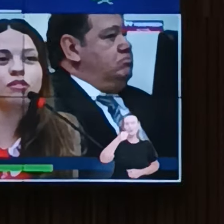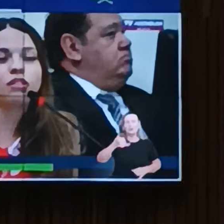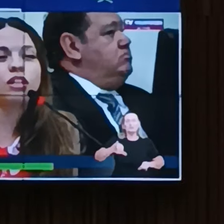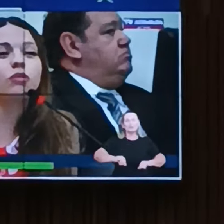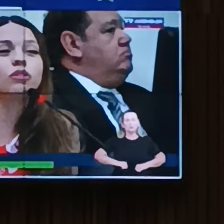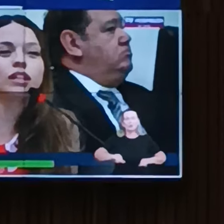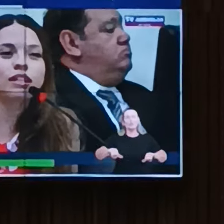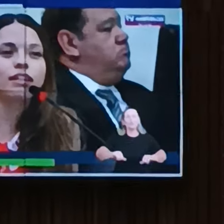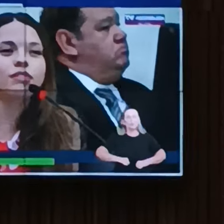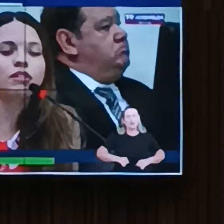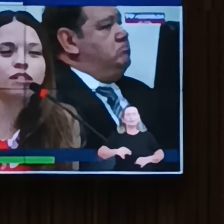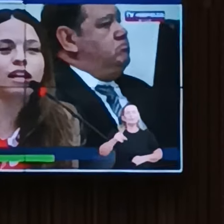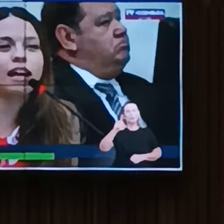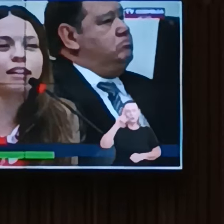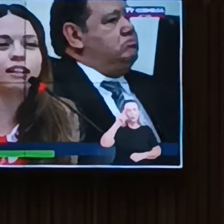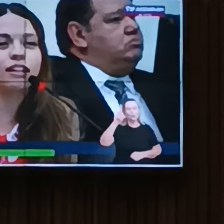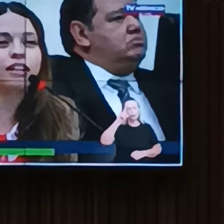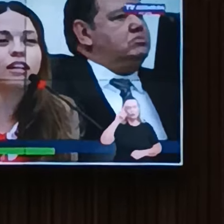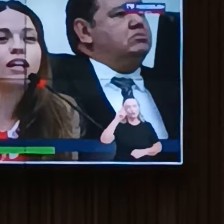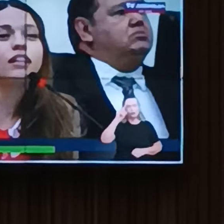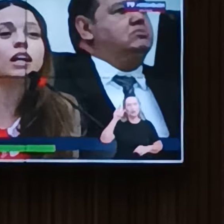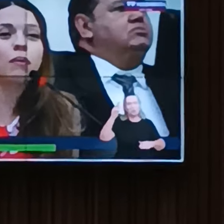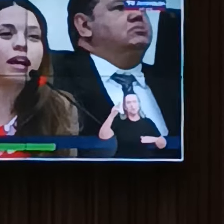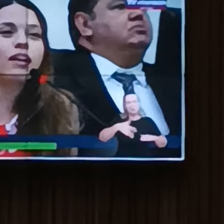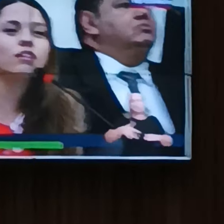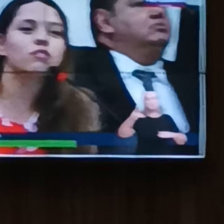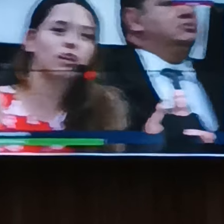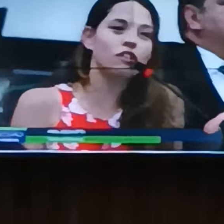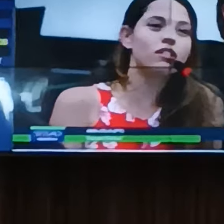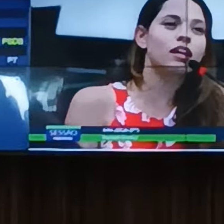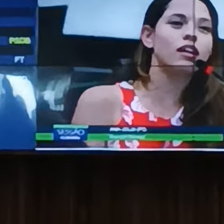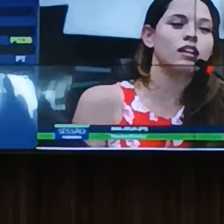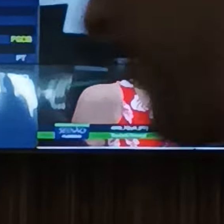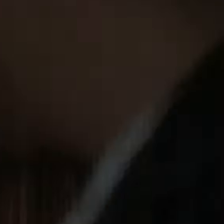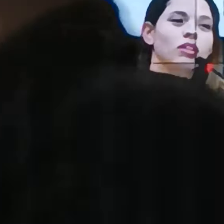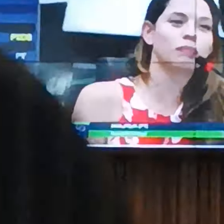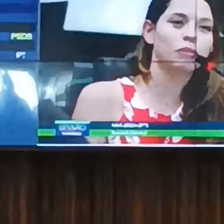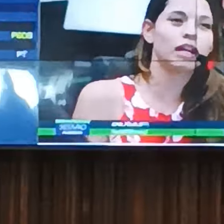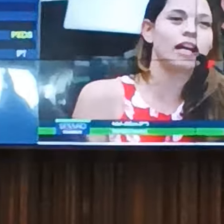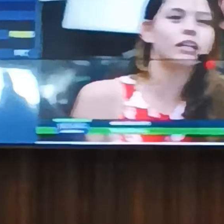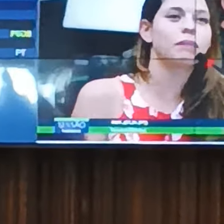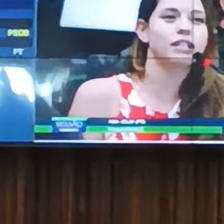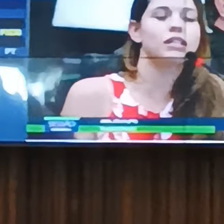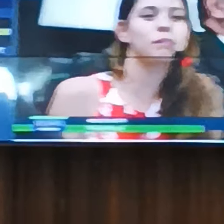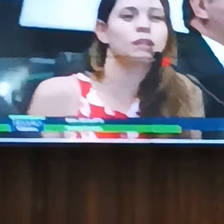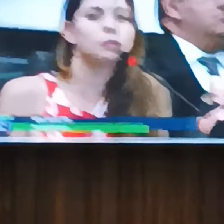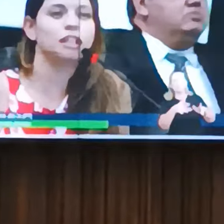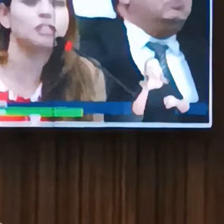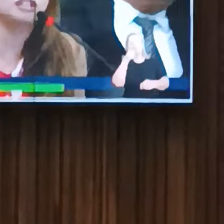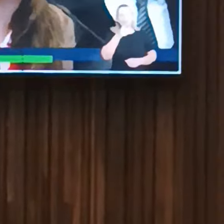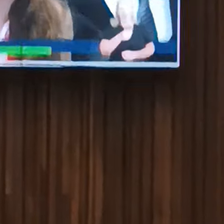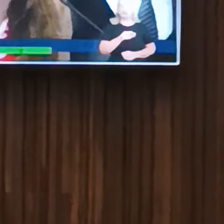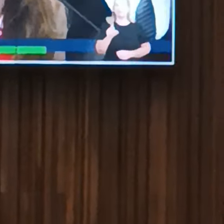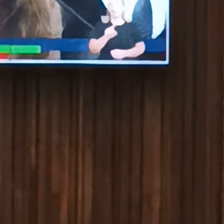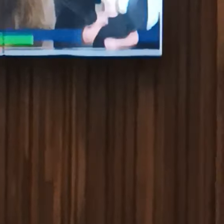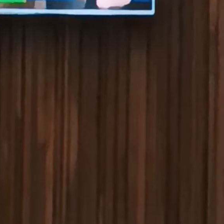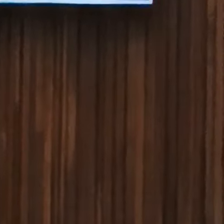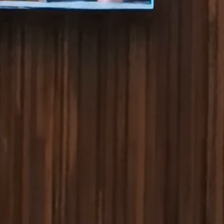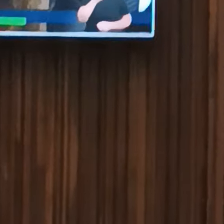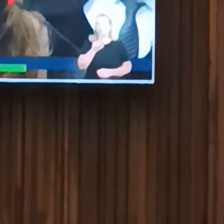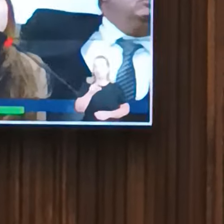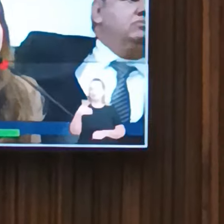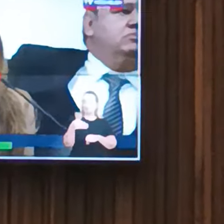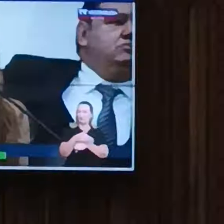cotidianos. E com toda certeza o que você relata aqui não é só você, enquanto uma mulher que participa da política, que sofre.